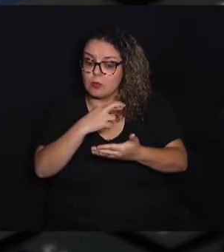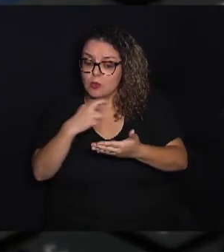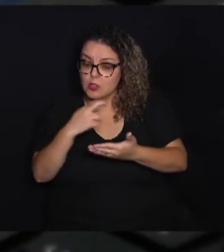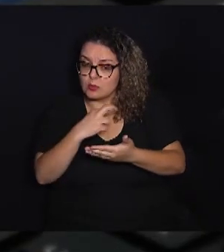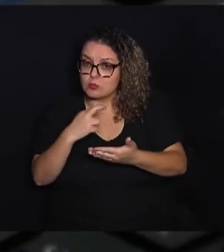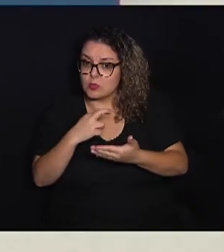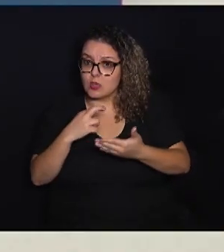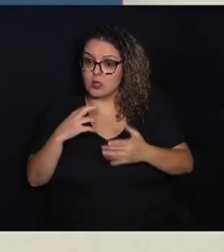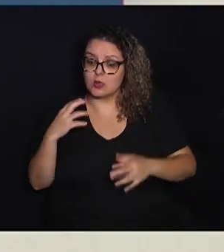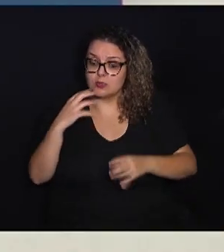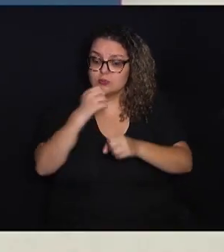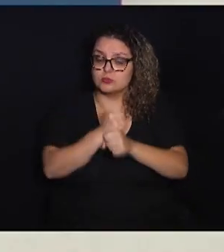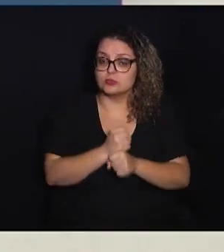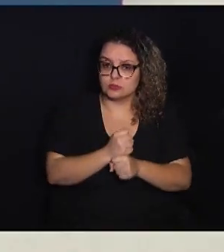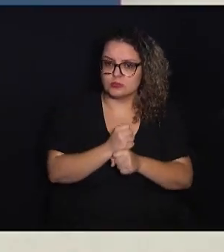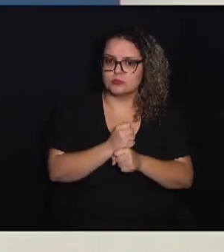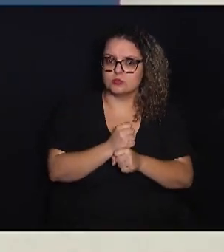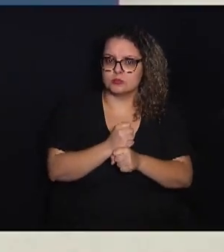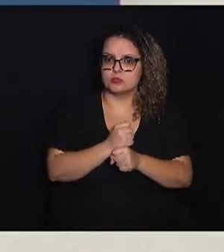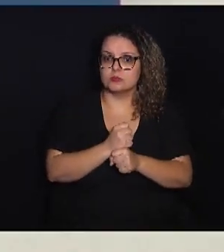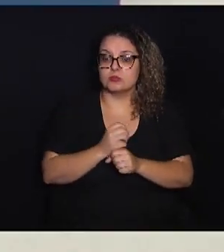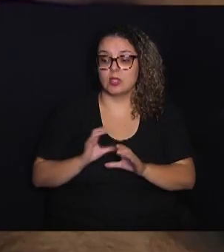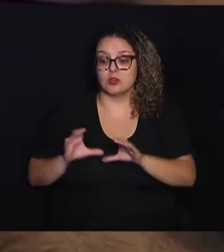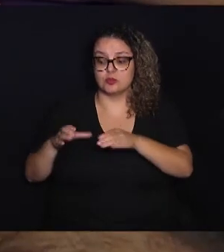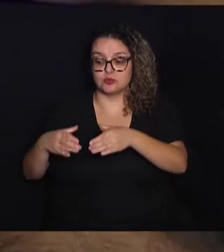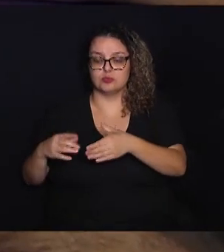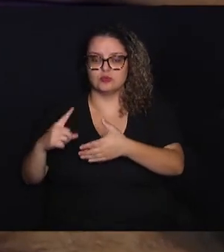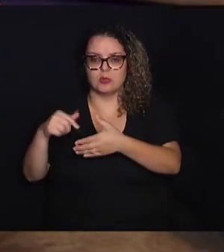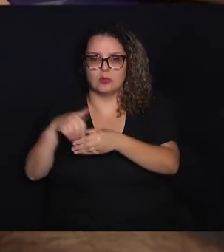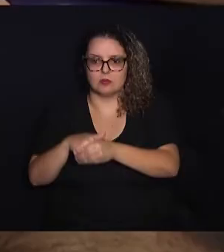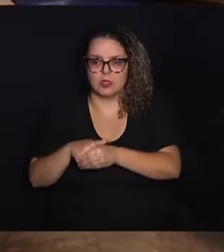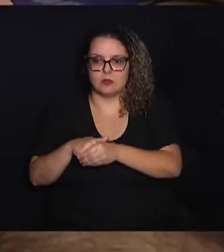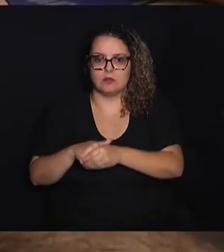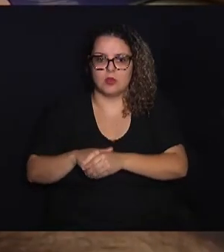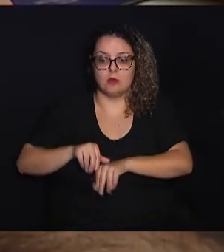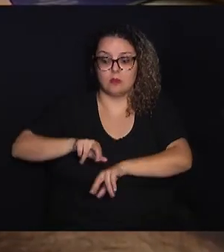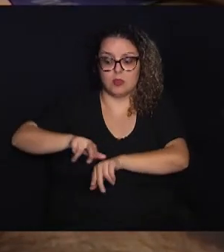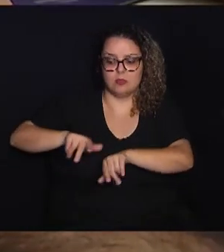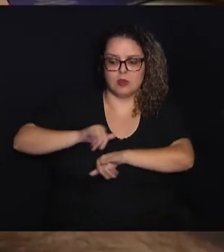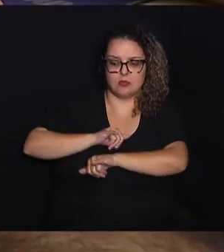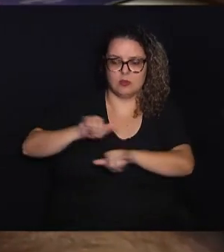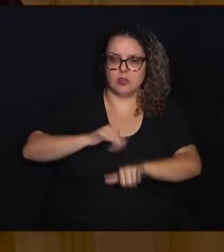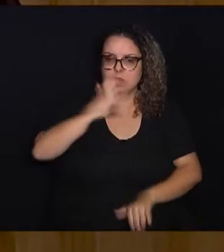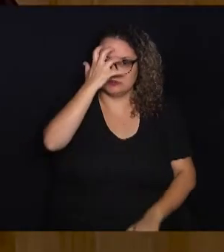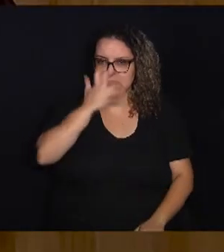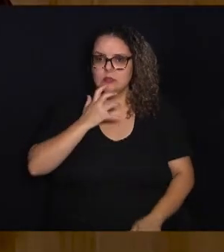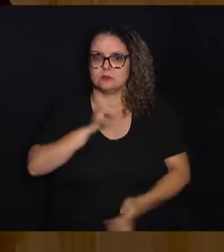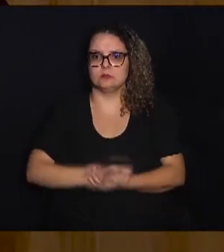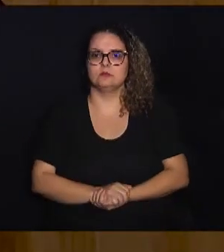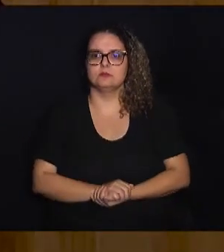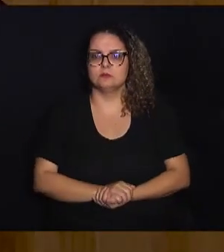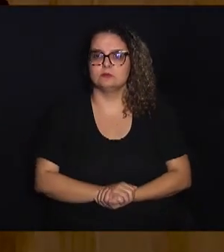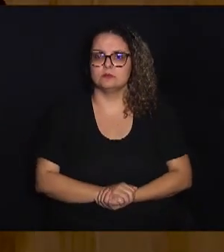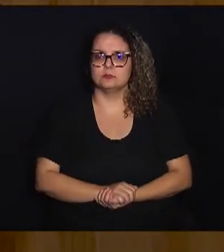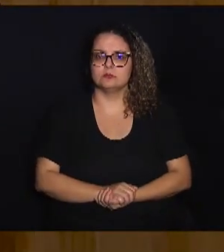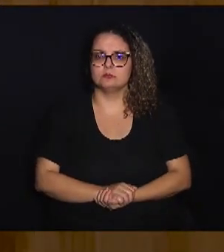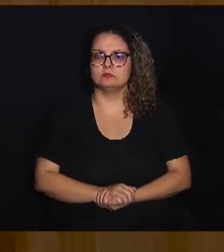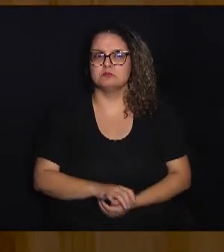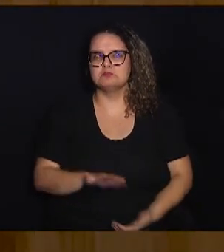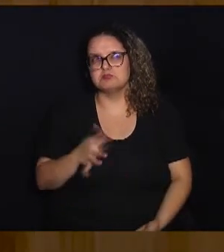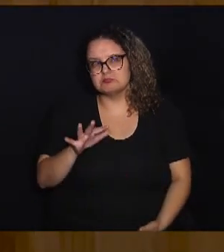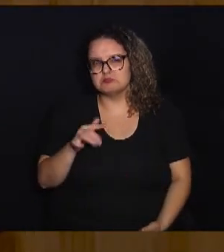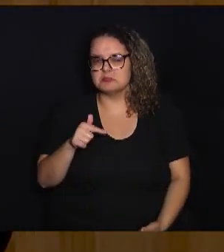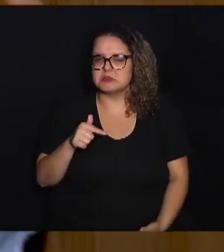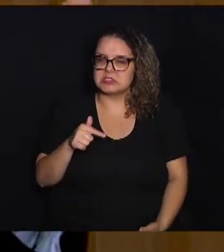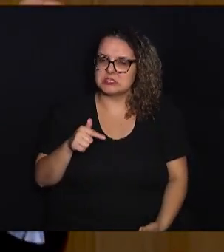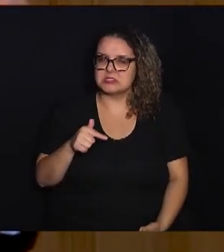e totalização por parte da Junta Eleitoral para uma célere divulgação dos resultados. Até por volta de 7